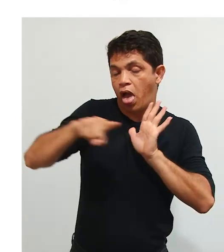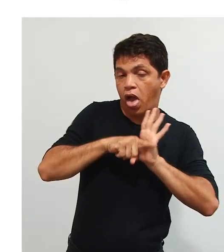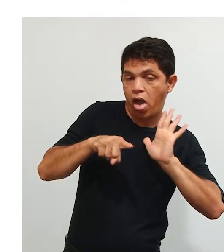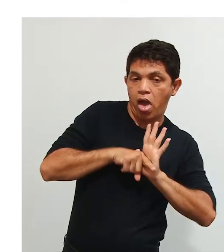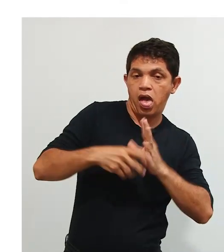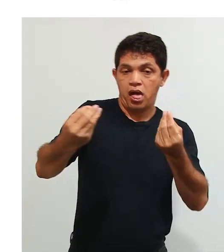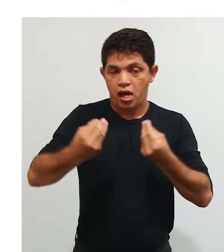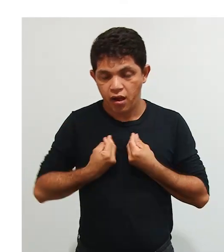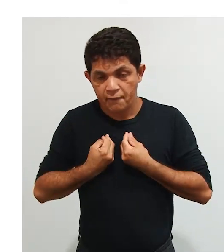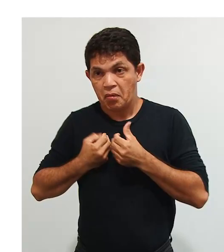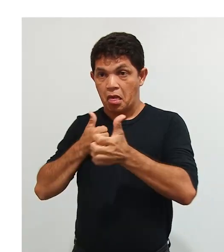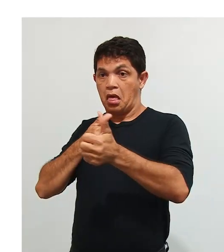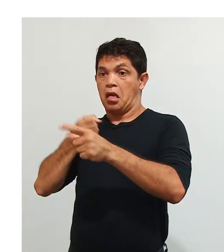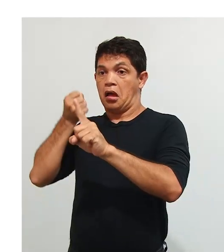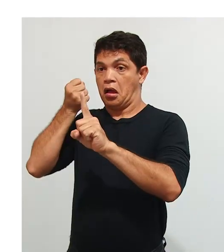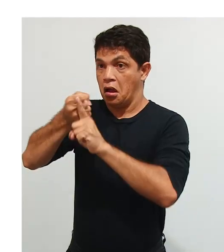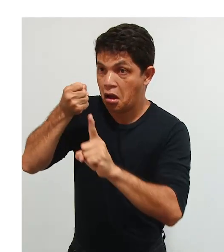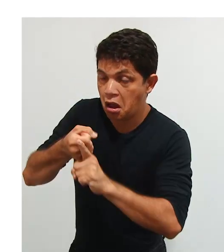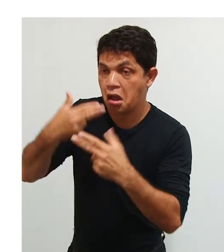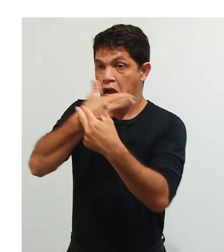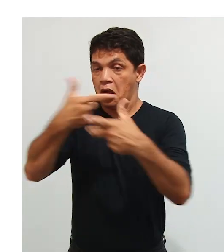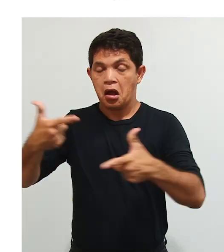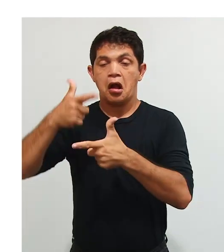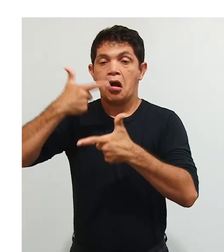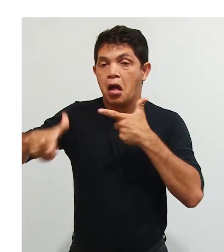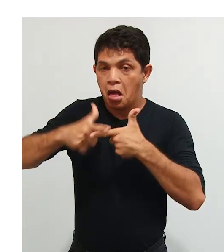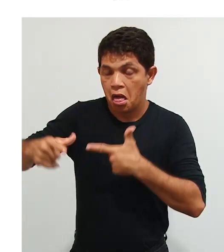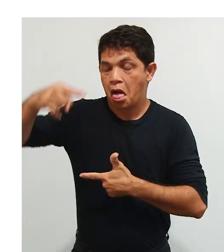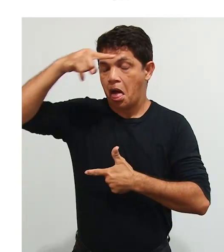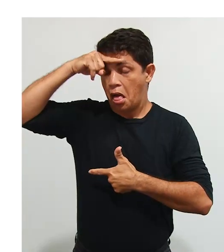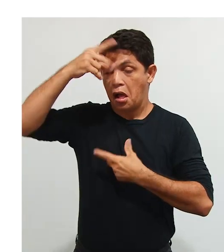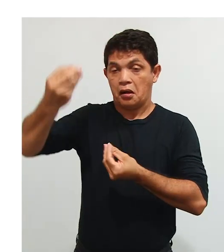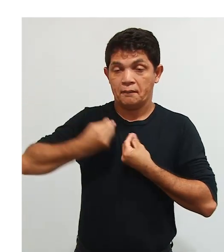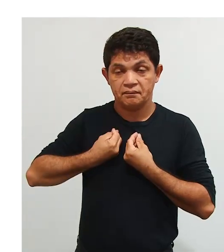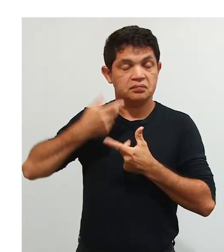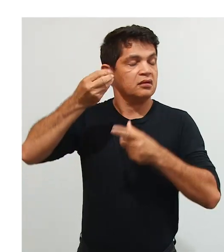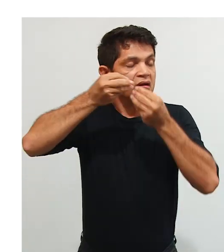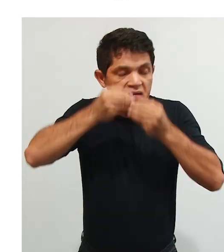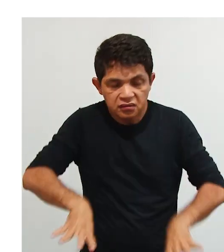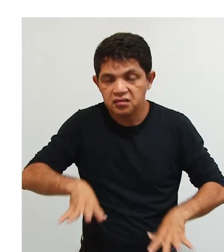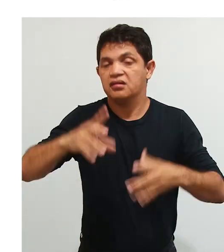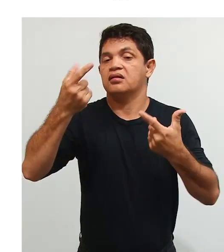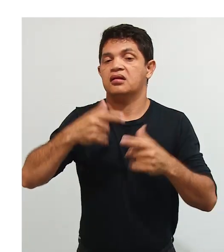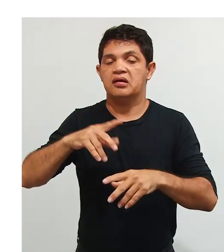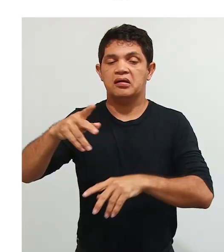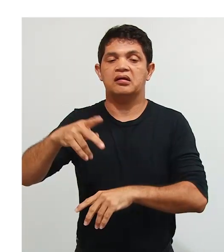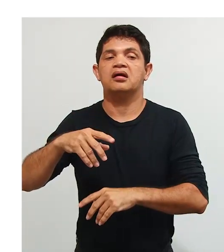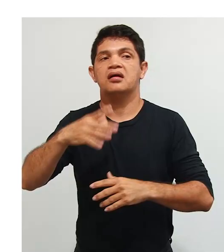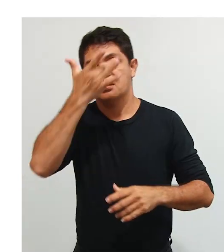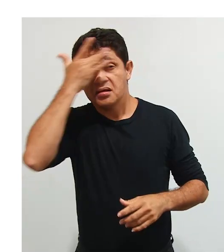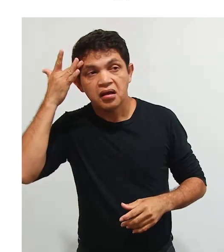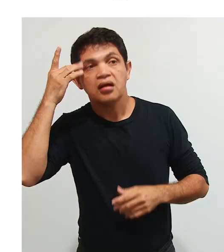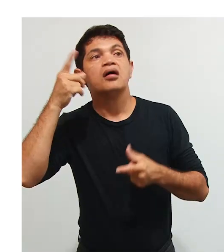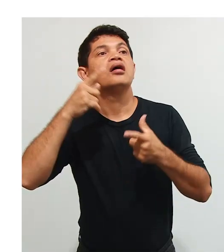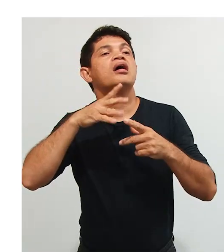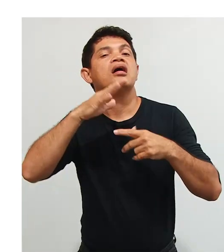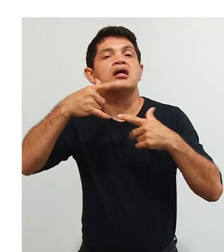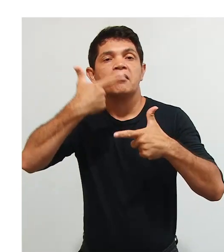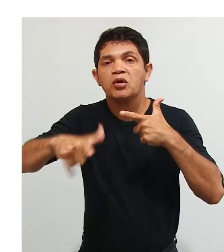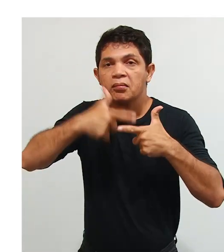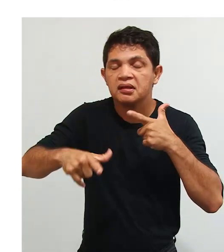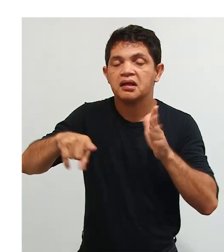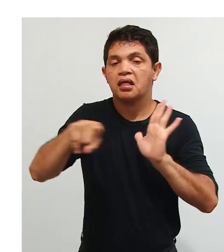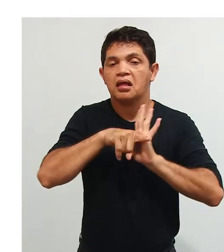quero agredir uma pessoa verbalmente? Eu quero sair daqui com a sensação de que eu falei coisas